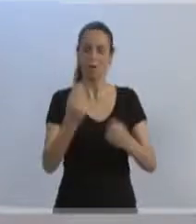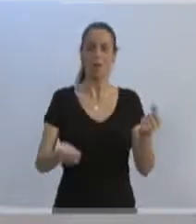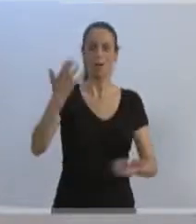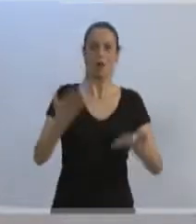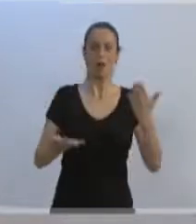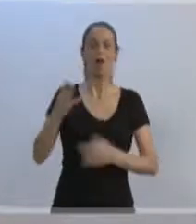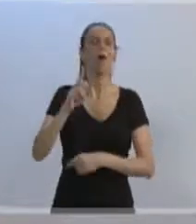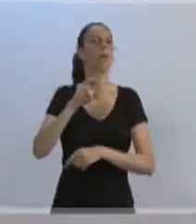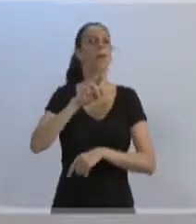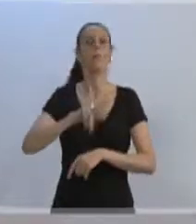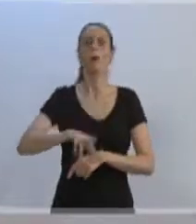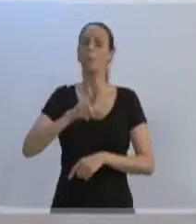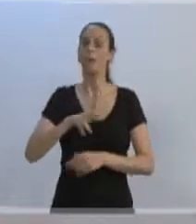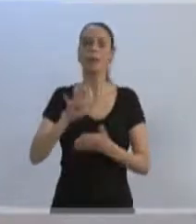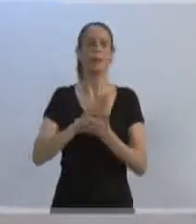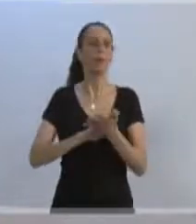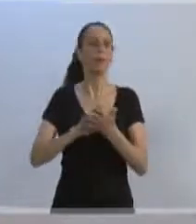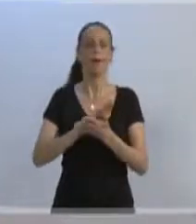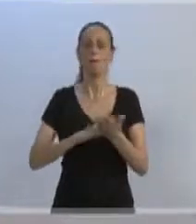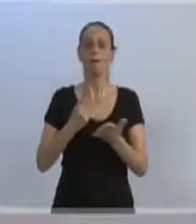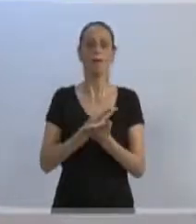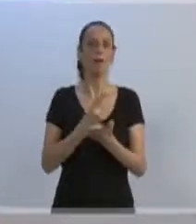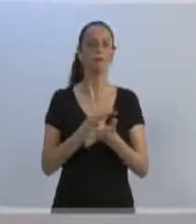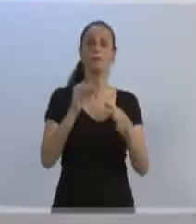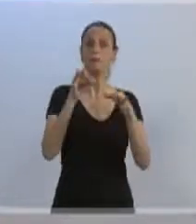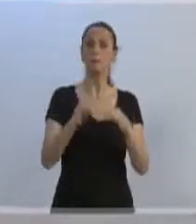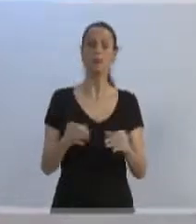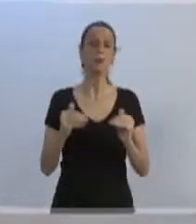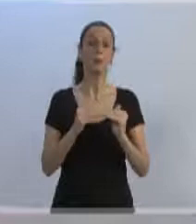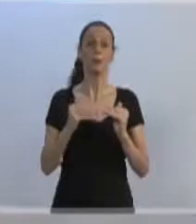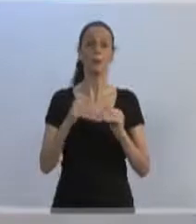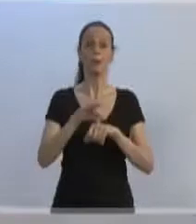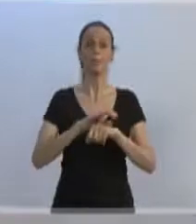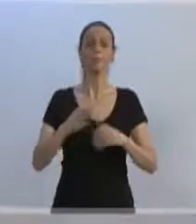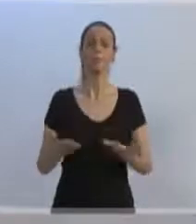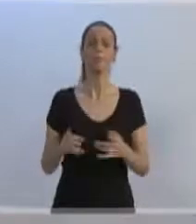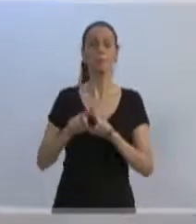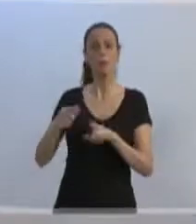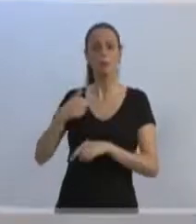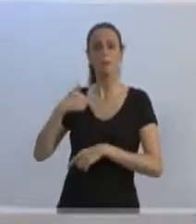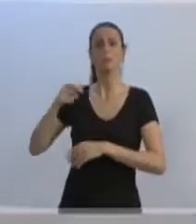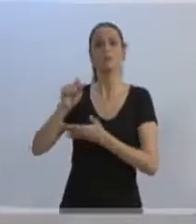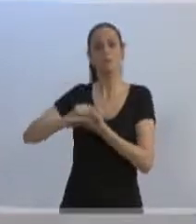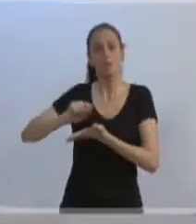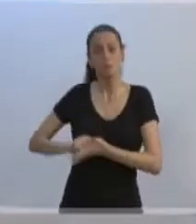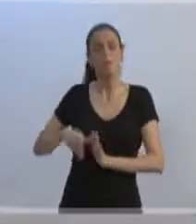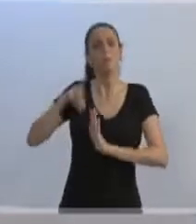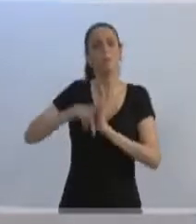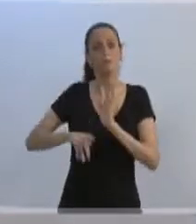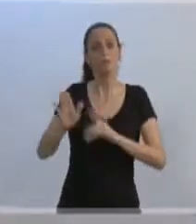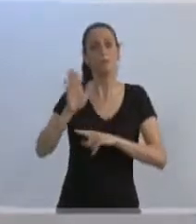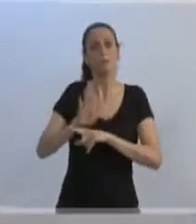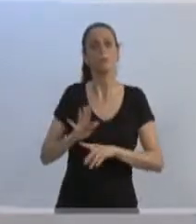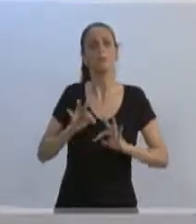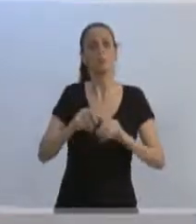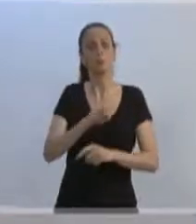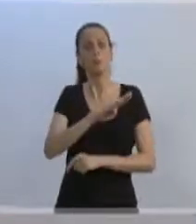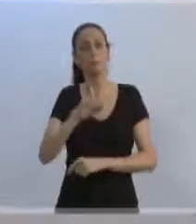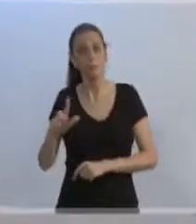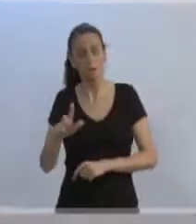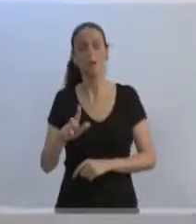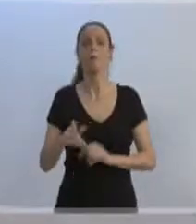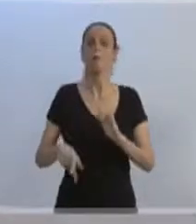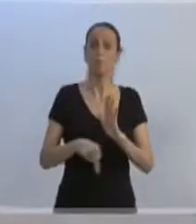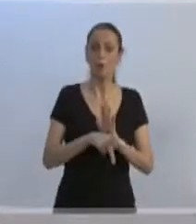um projeto de lei certo que venha beneficiar todo o município de blumenau que não é só pra minha casa minha